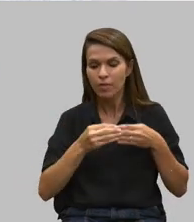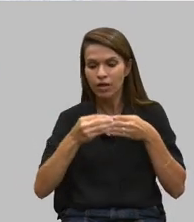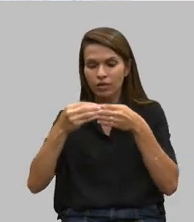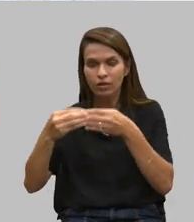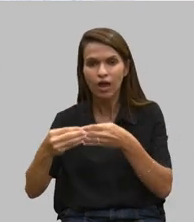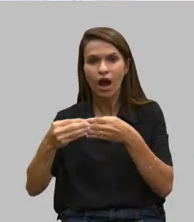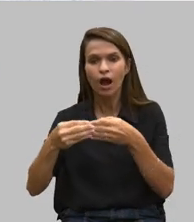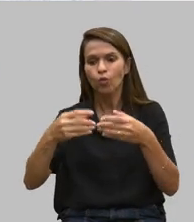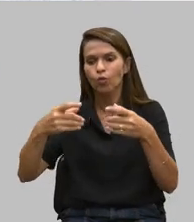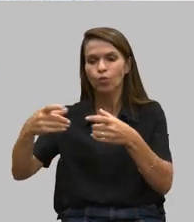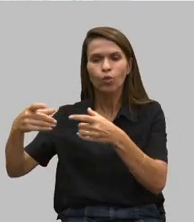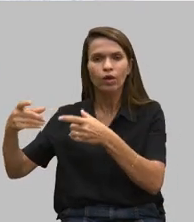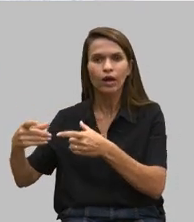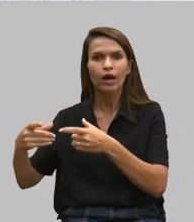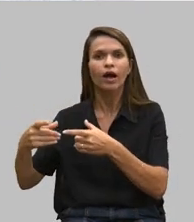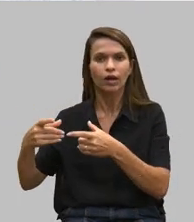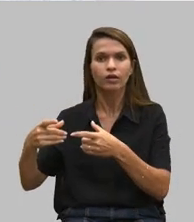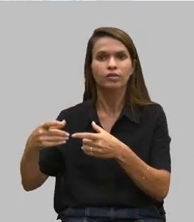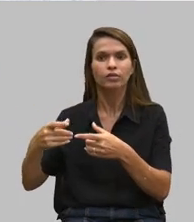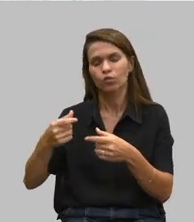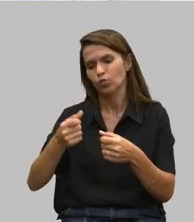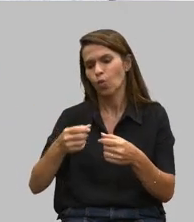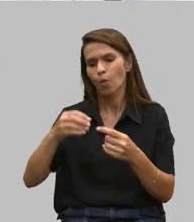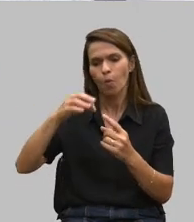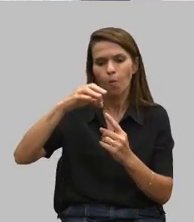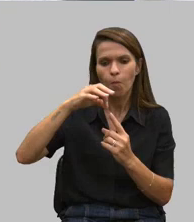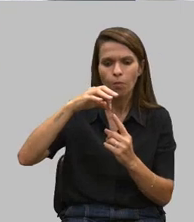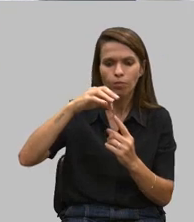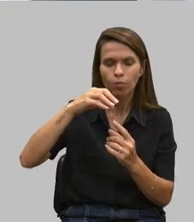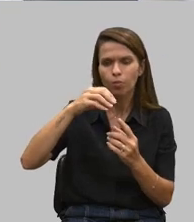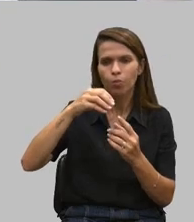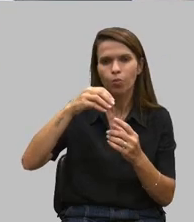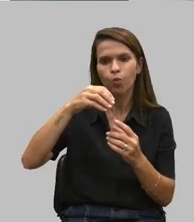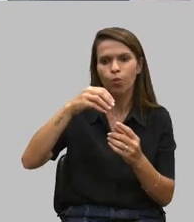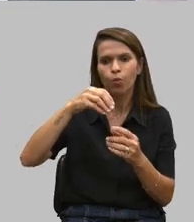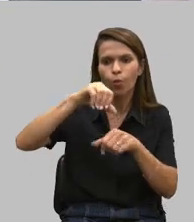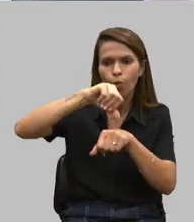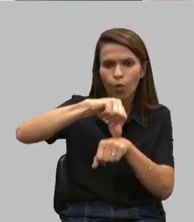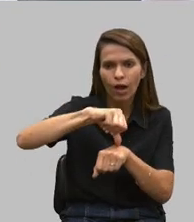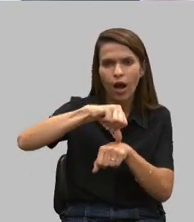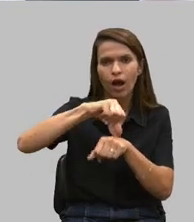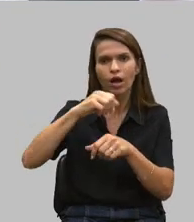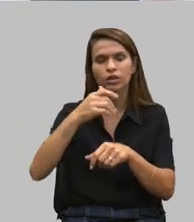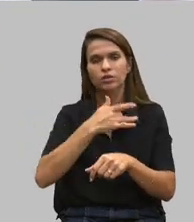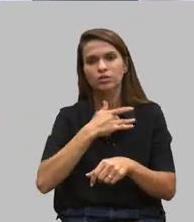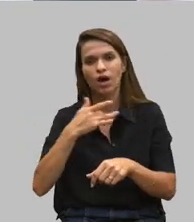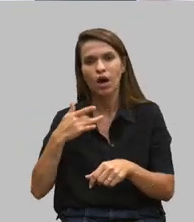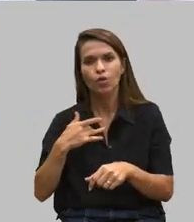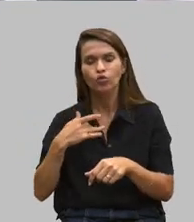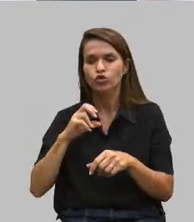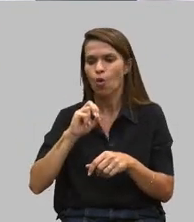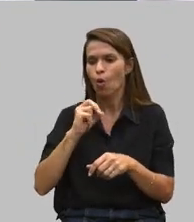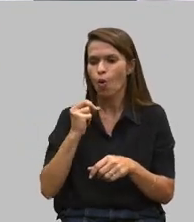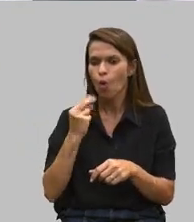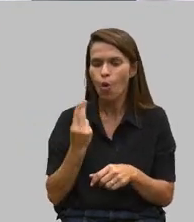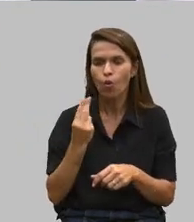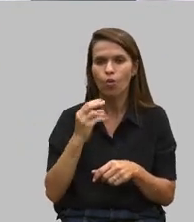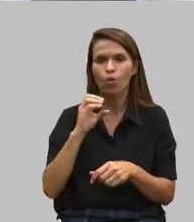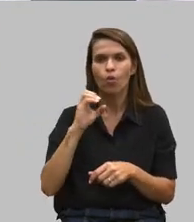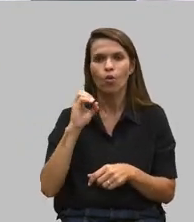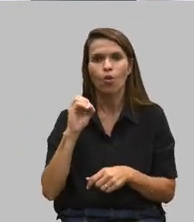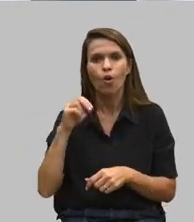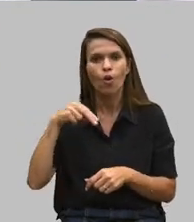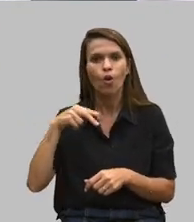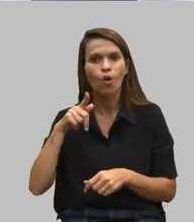quer que seja né para o posto ou que fosse por uma ONG que diversas vezes a gente recebe nas escolas